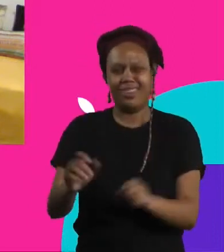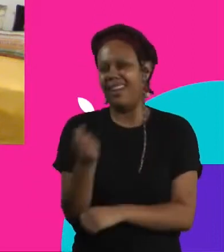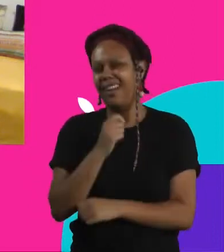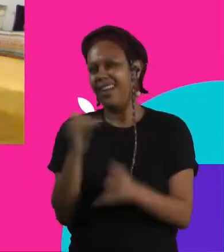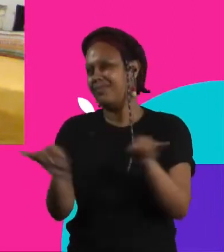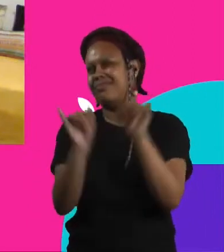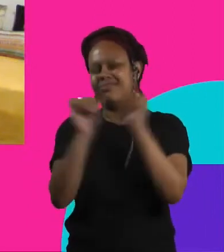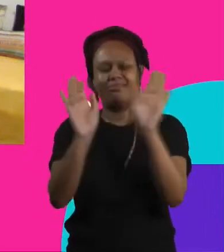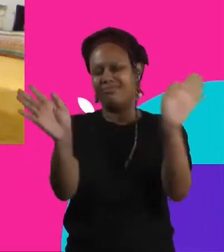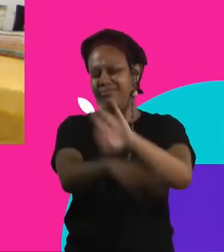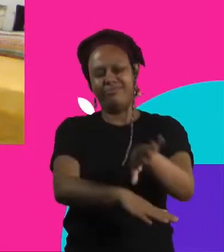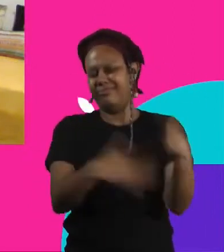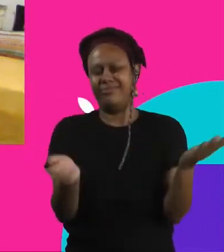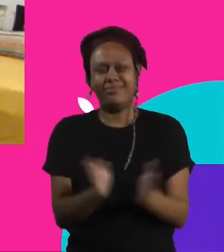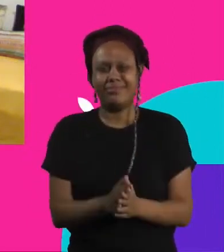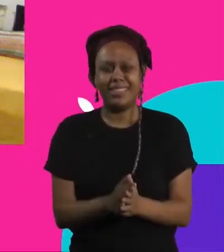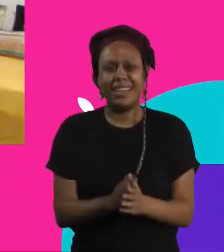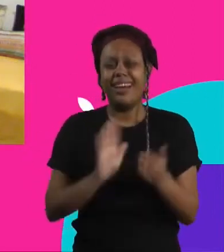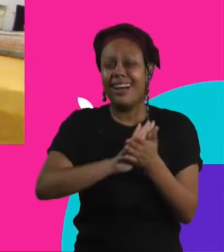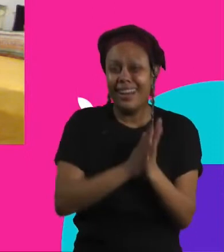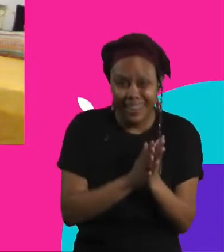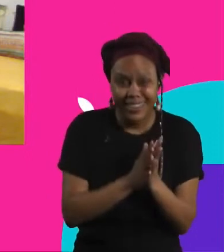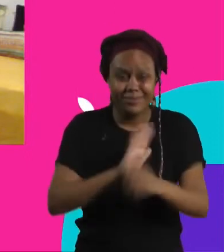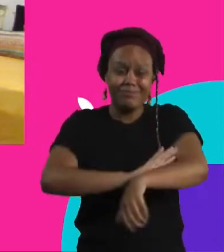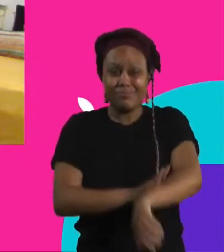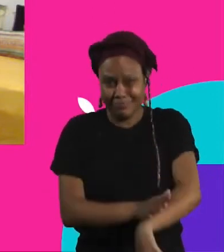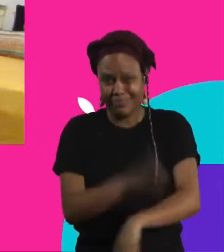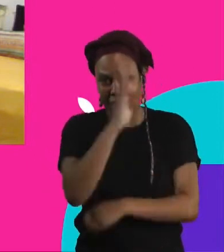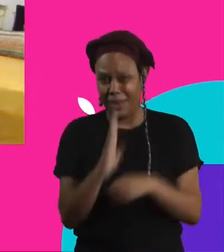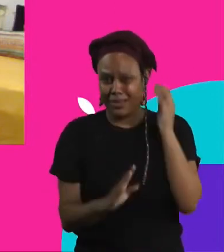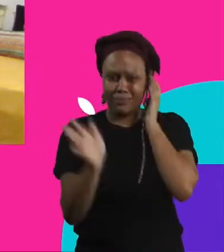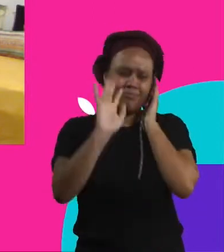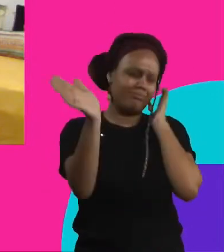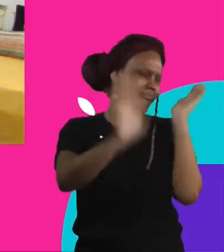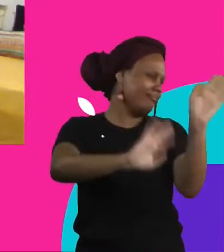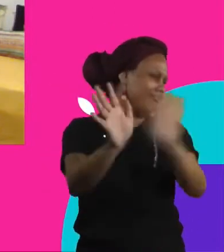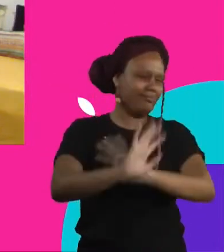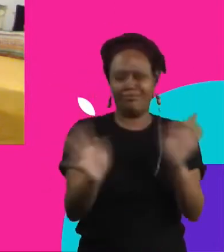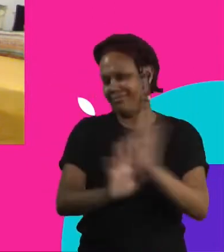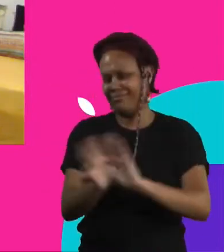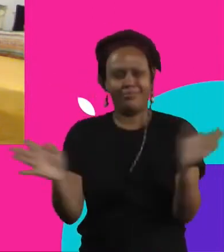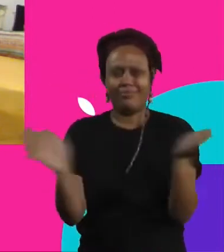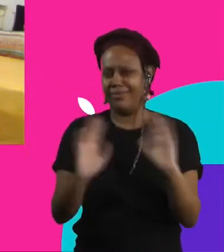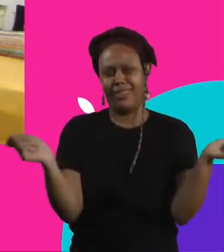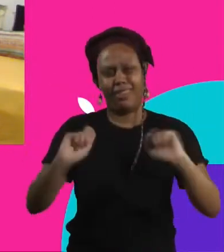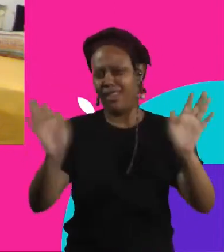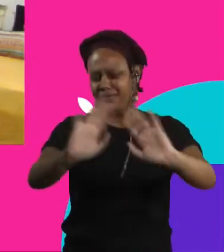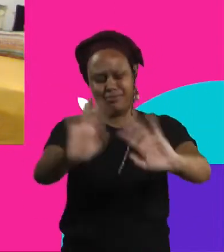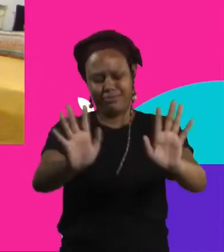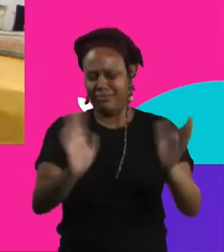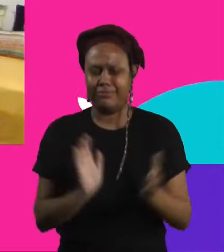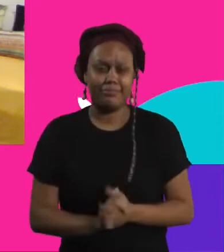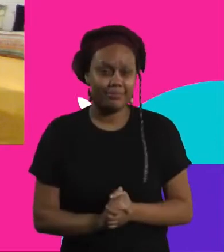bobagem, né? Questão racial, racismo no Brasil não existe, né? Então, são questões que a gente